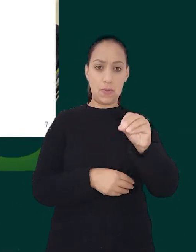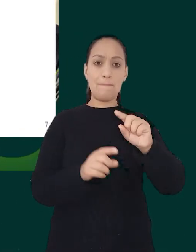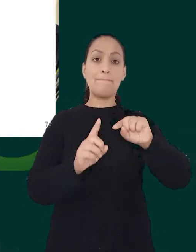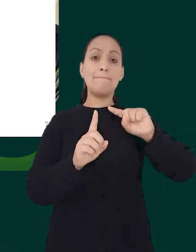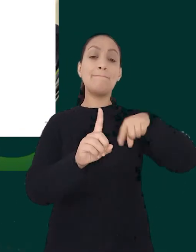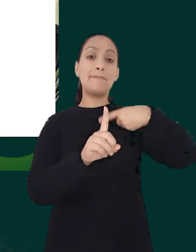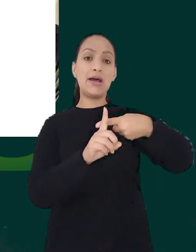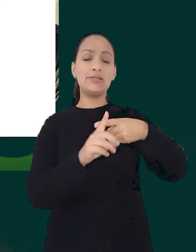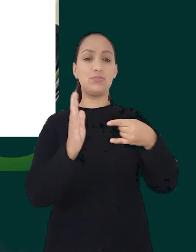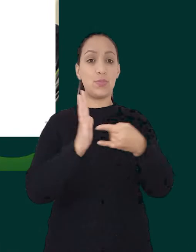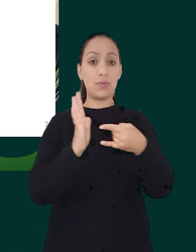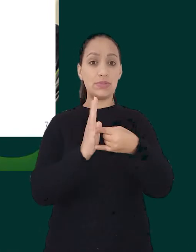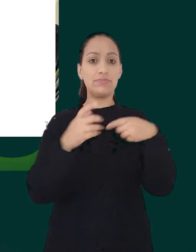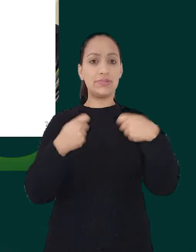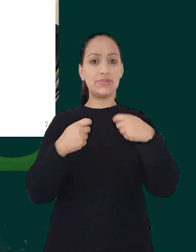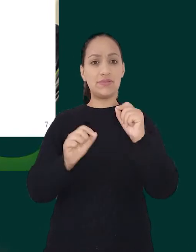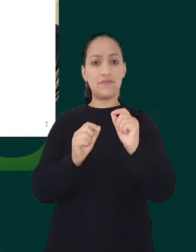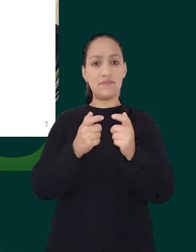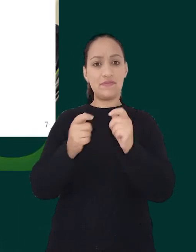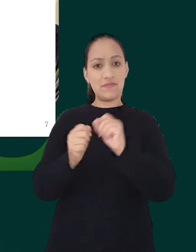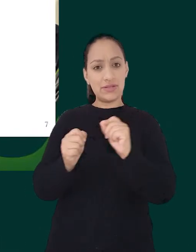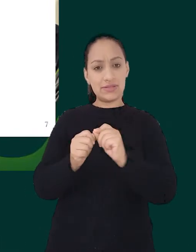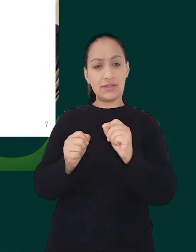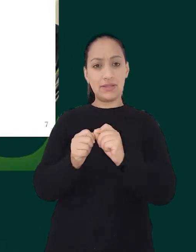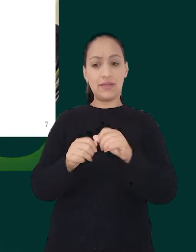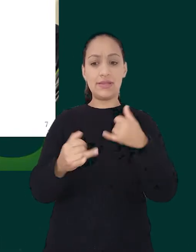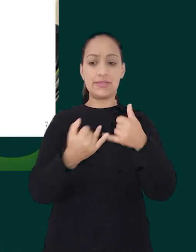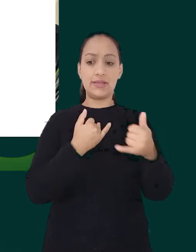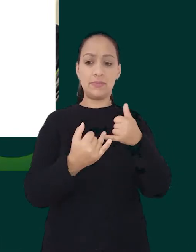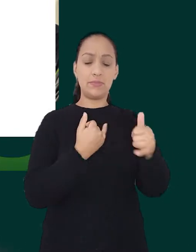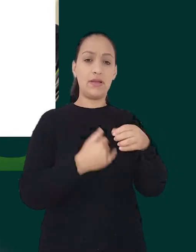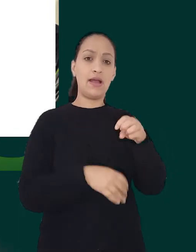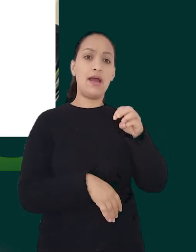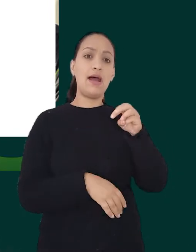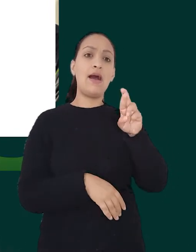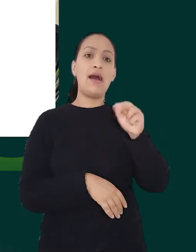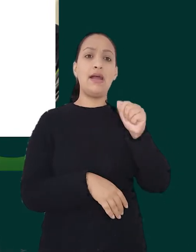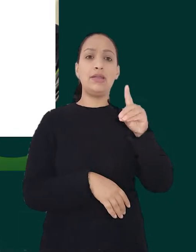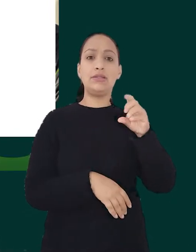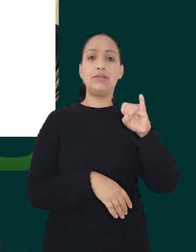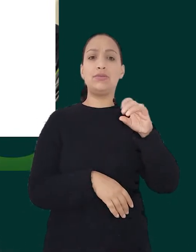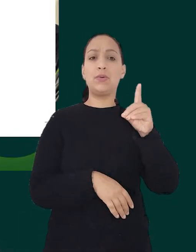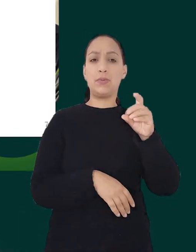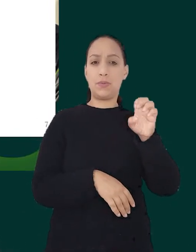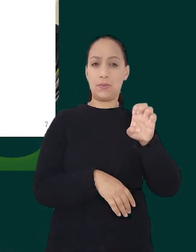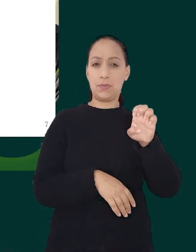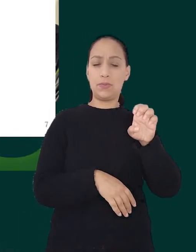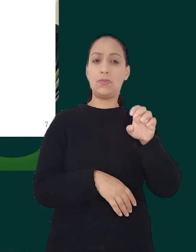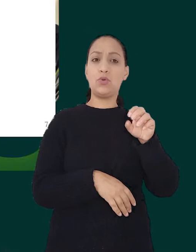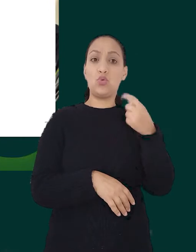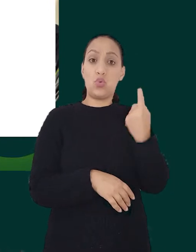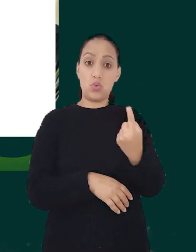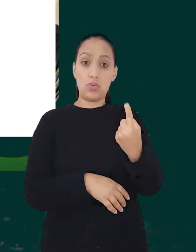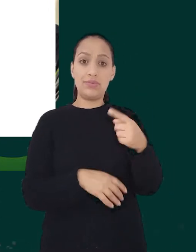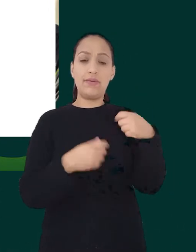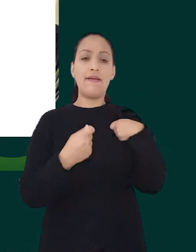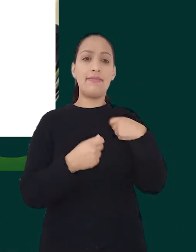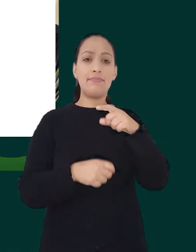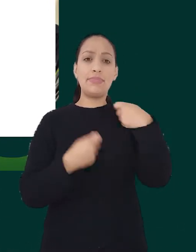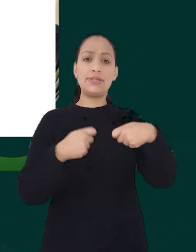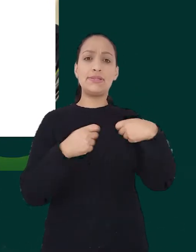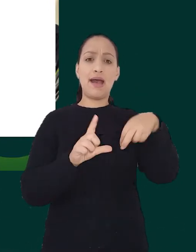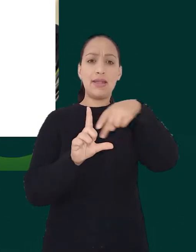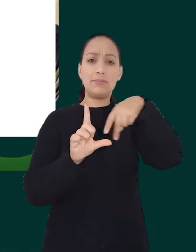fazer. Porque para um idle, por exemplo, o idle 1, eu tenho a animação dele